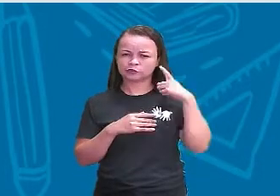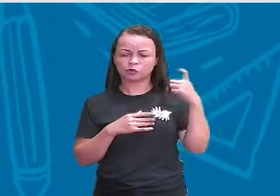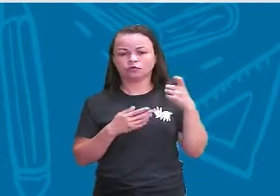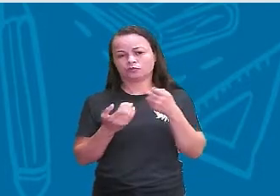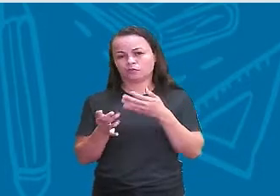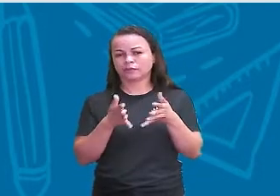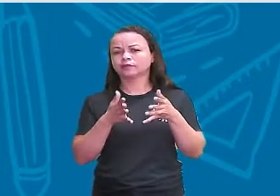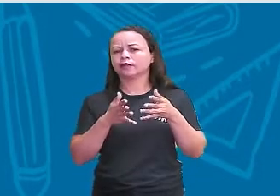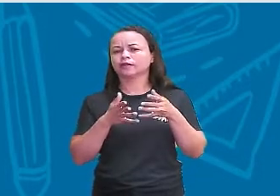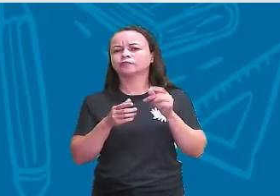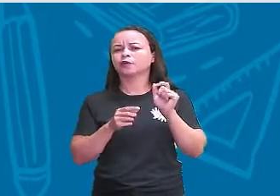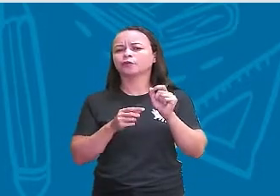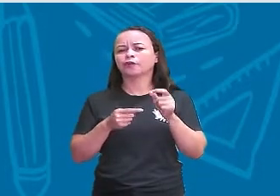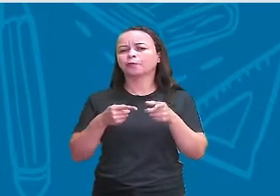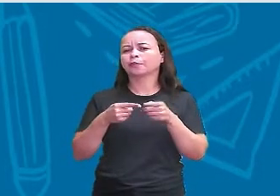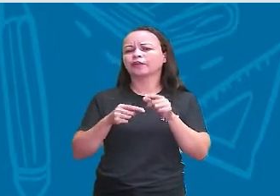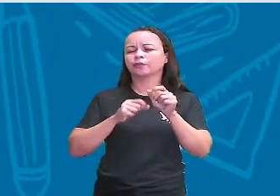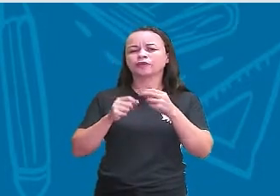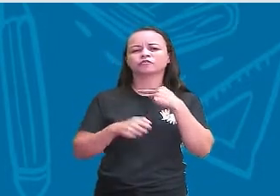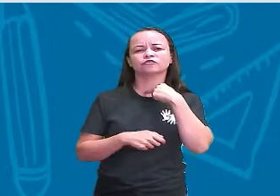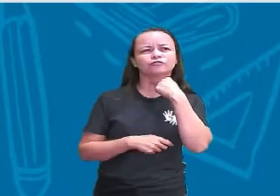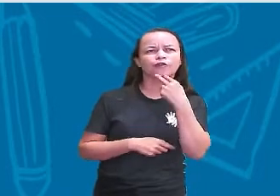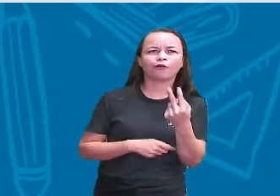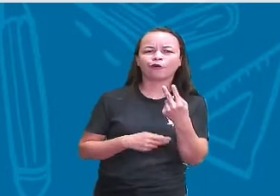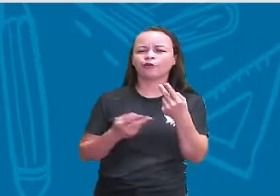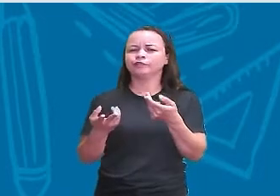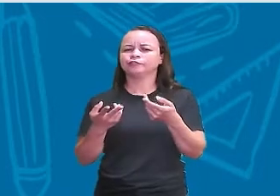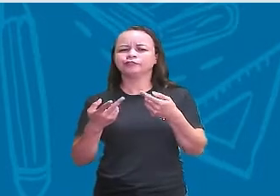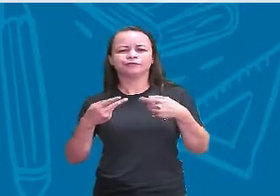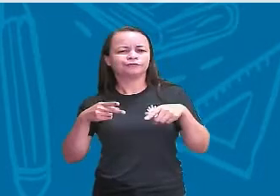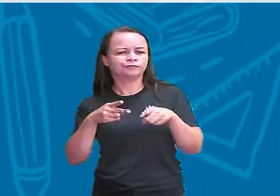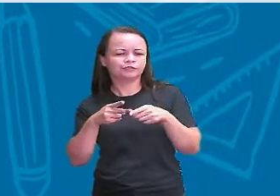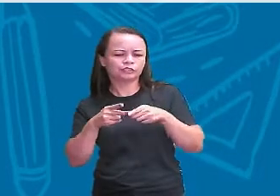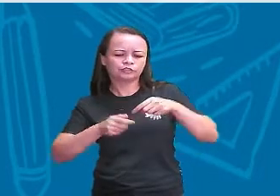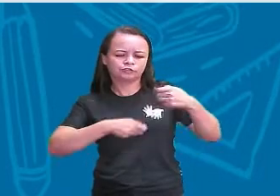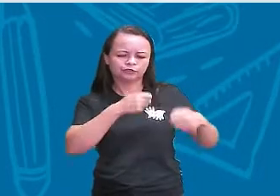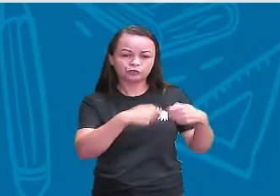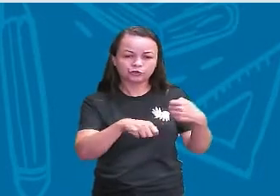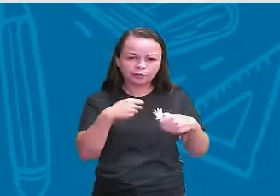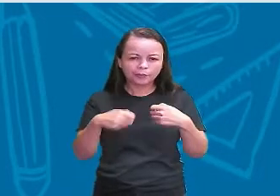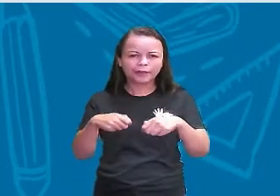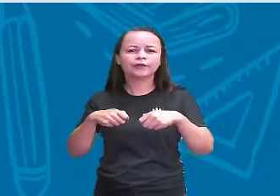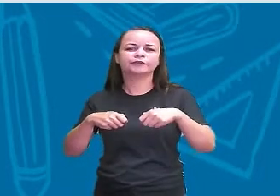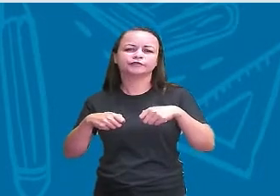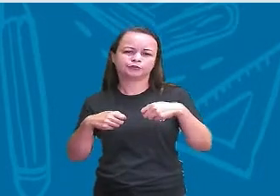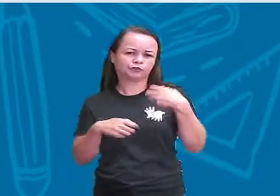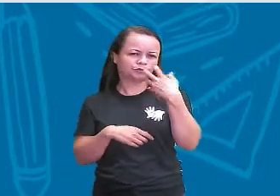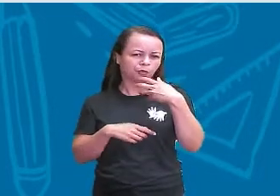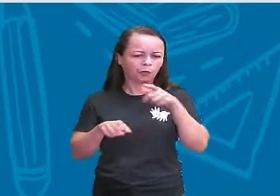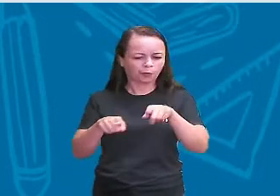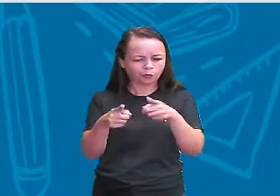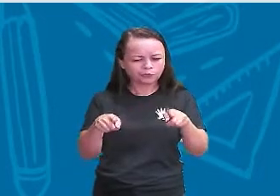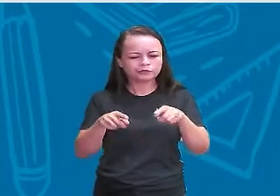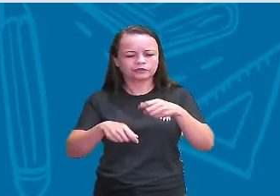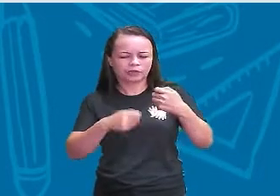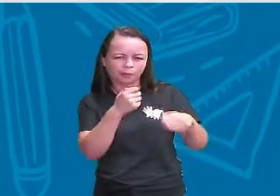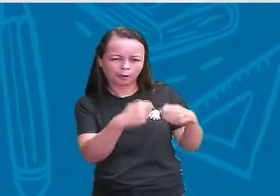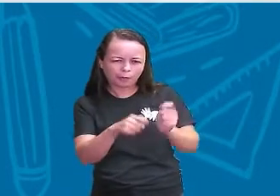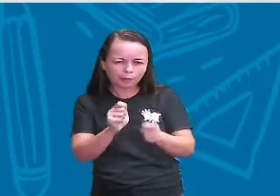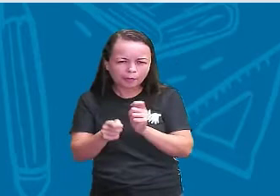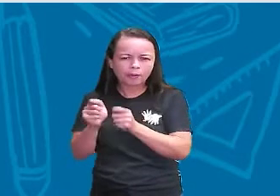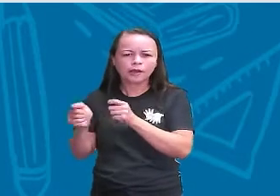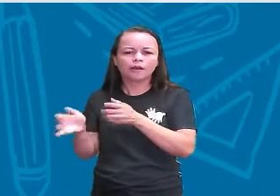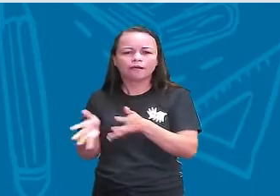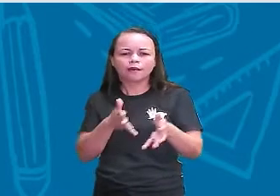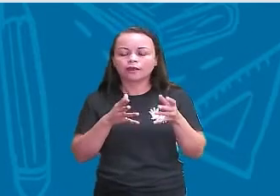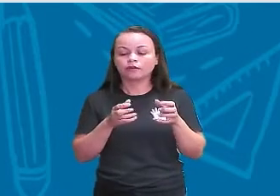né? Mas outros equipamentos, instrumentos, inclusive instrumentos musicais, podem emitir o som, como